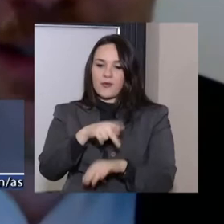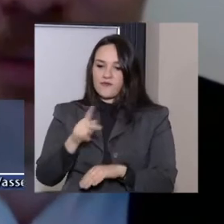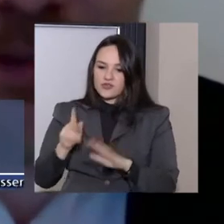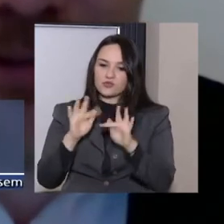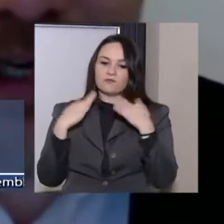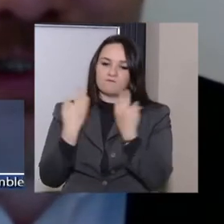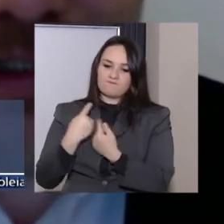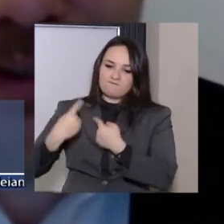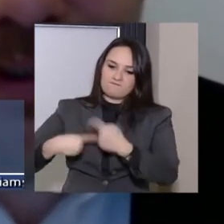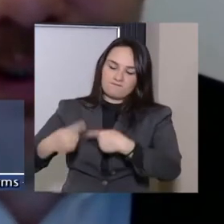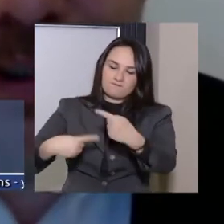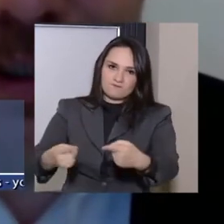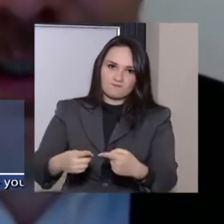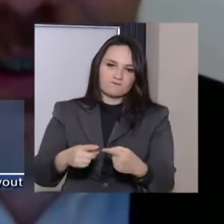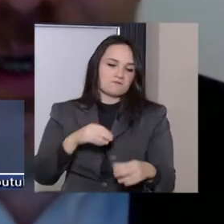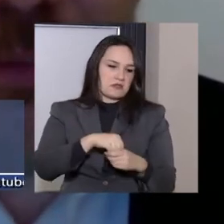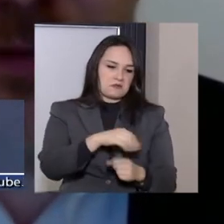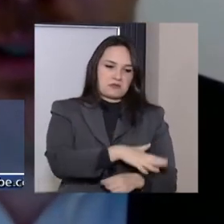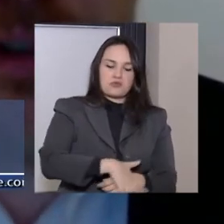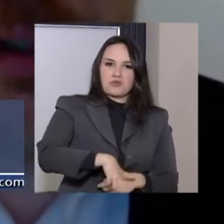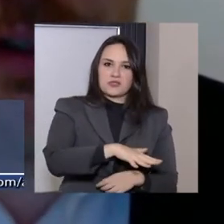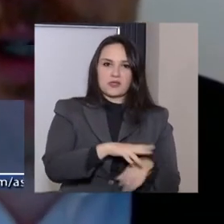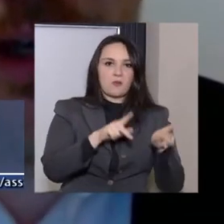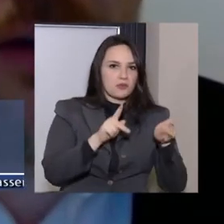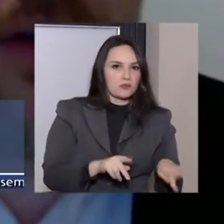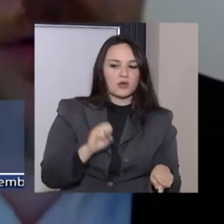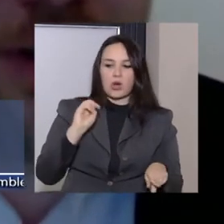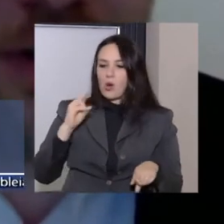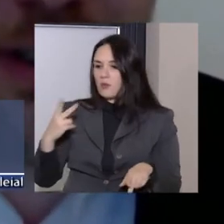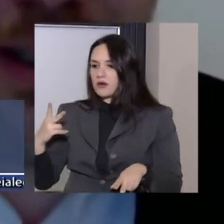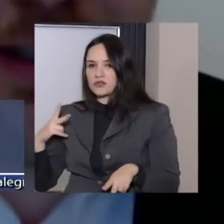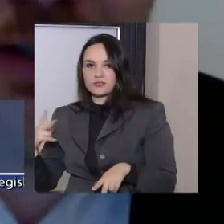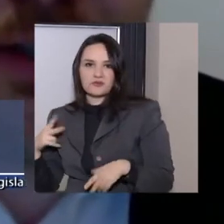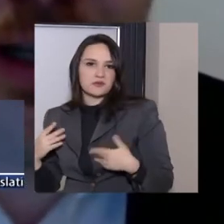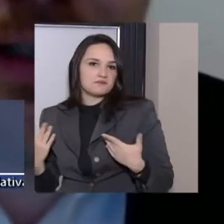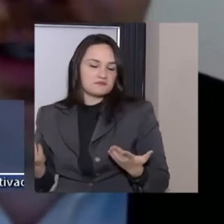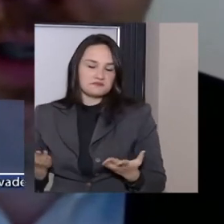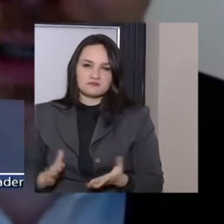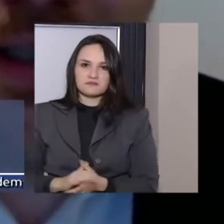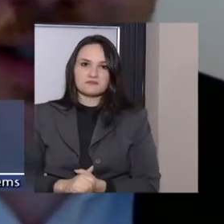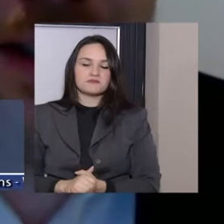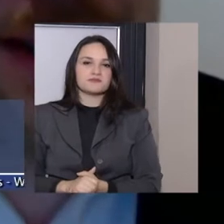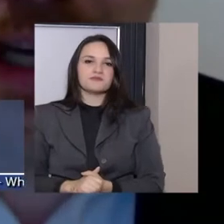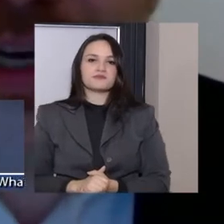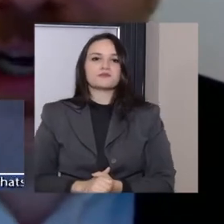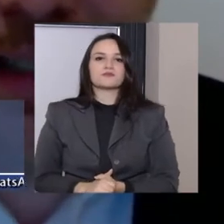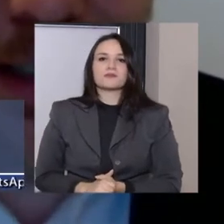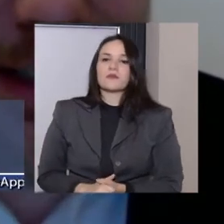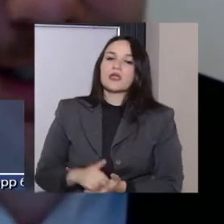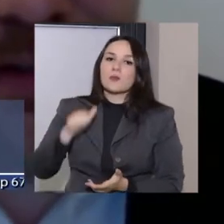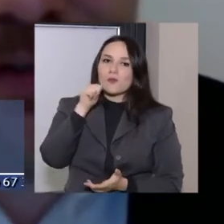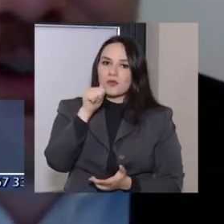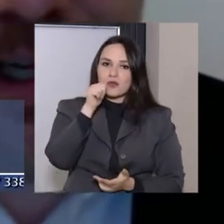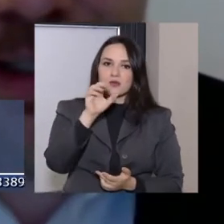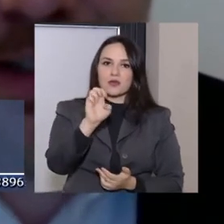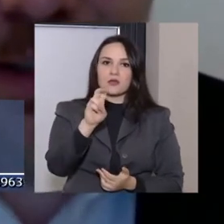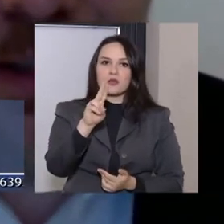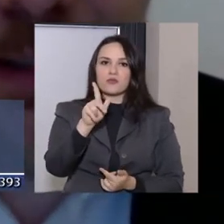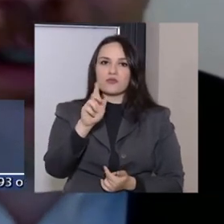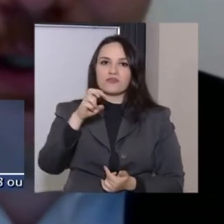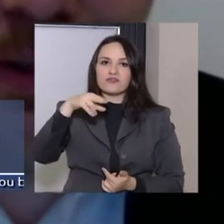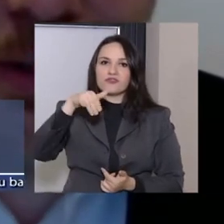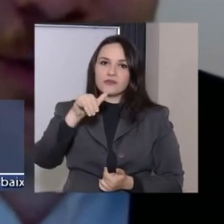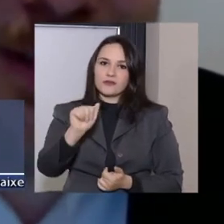na educação privada, e a professora Eugênia, ao longo de sua trajetória, tem destacada